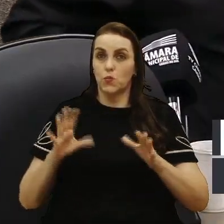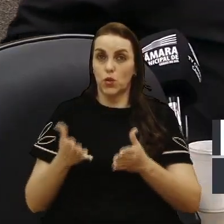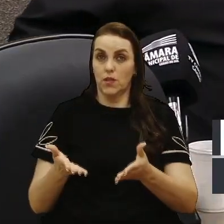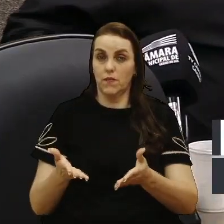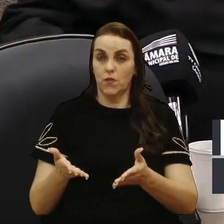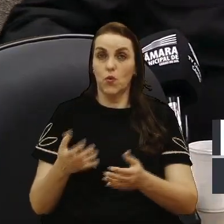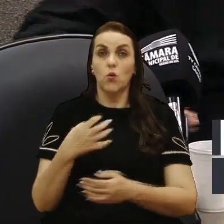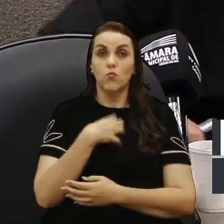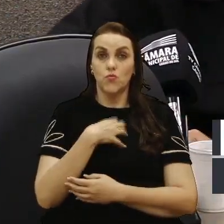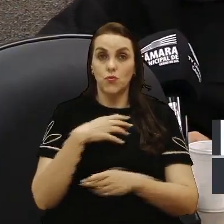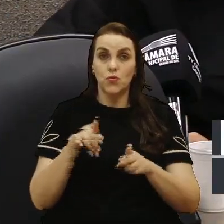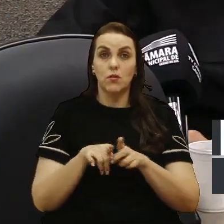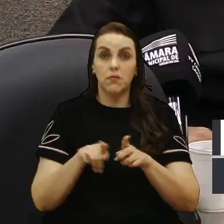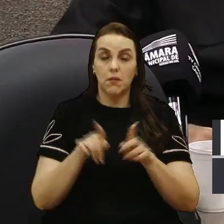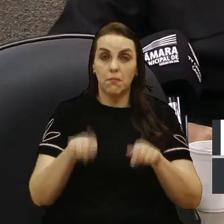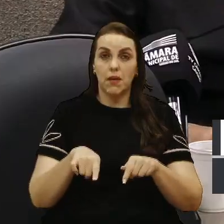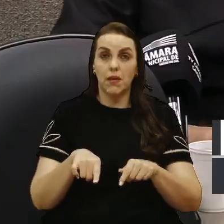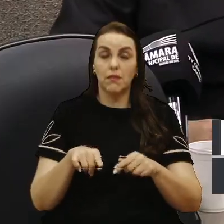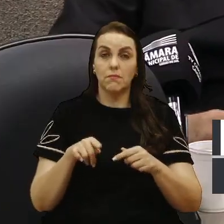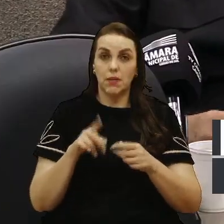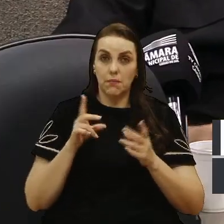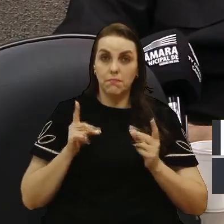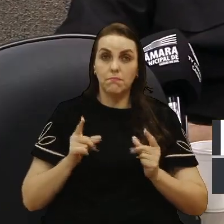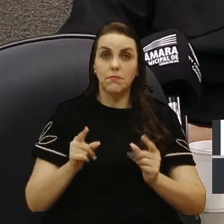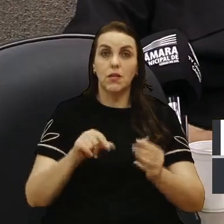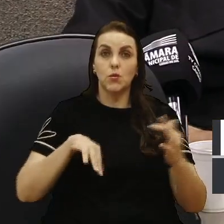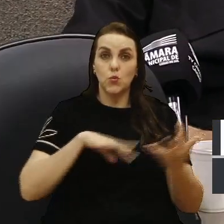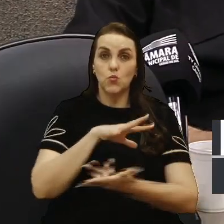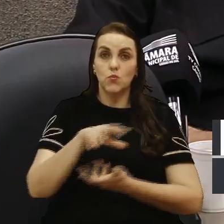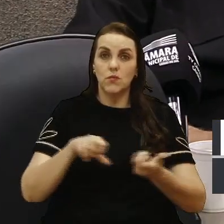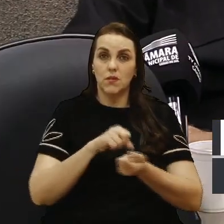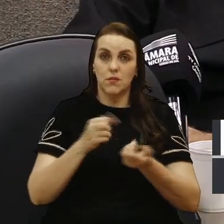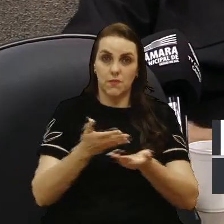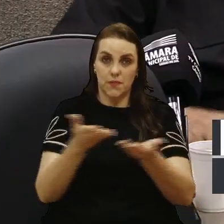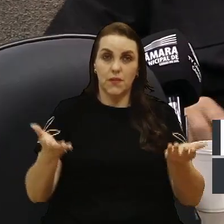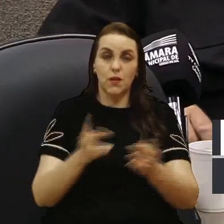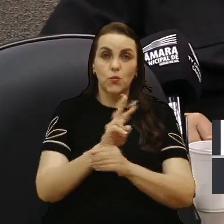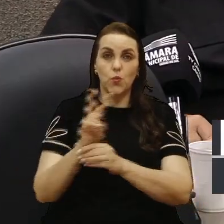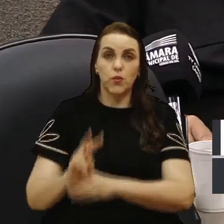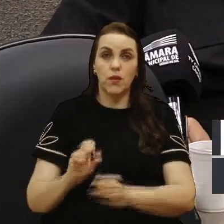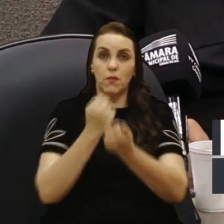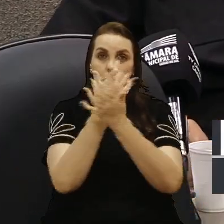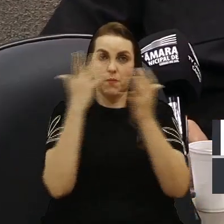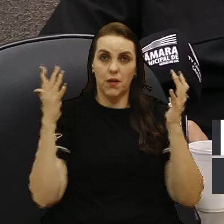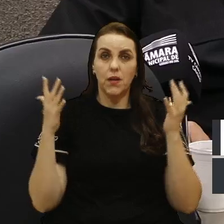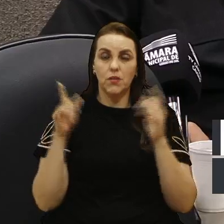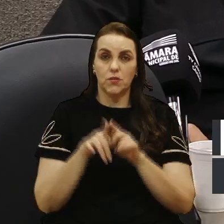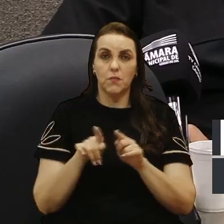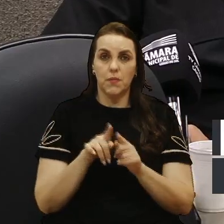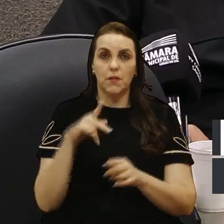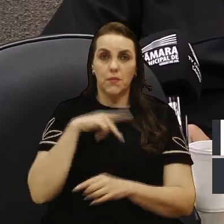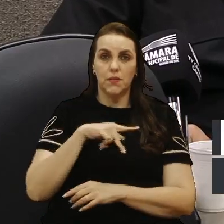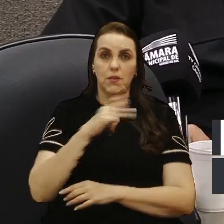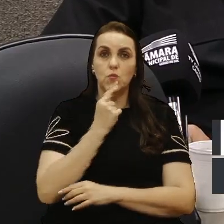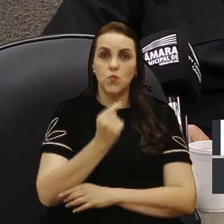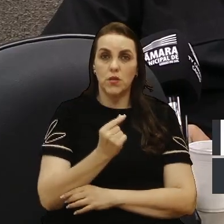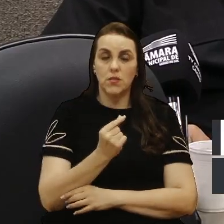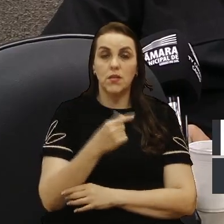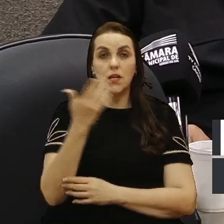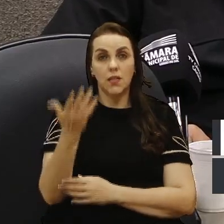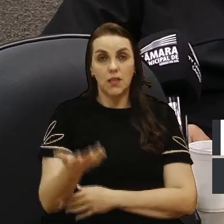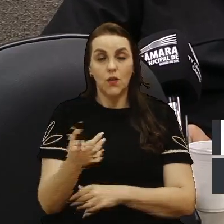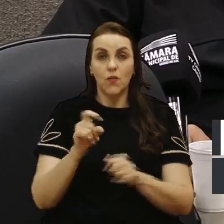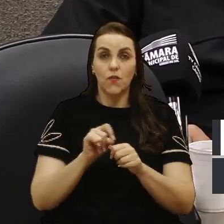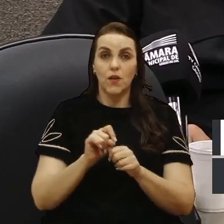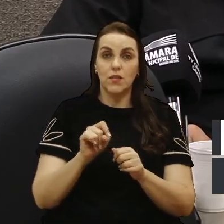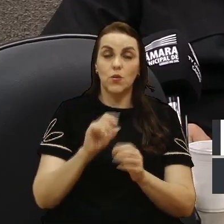forma também da gente preservar o nosso meio ambiente, presidente João, e também de uma forma de fazer com que